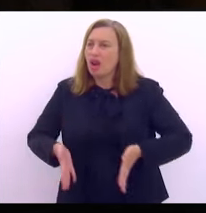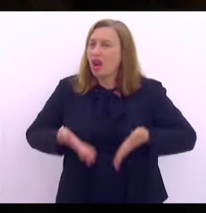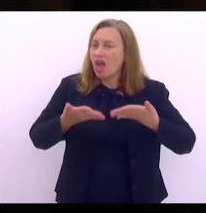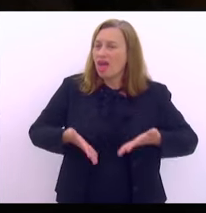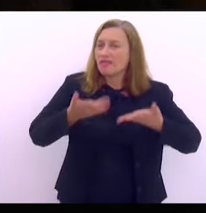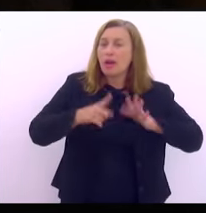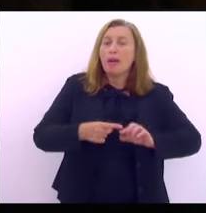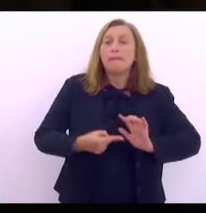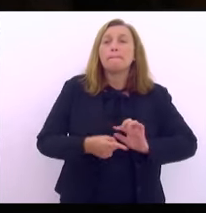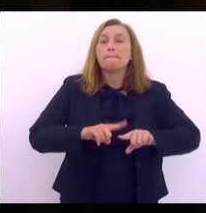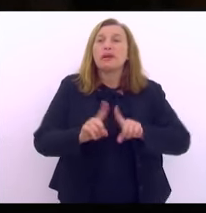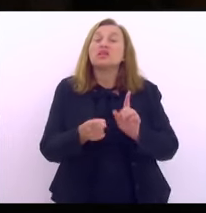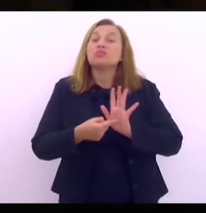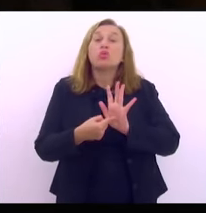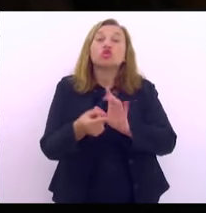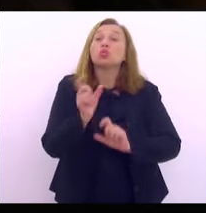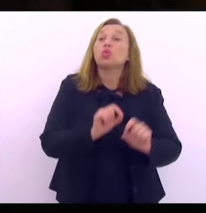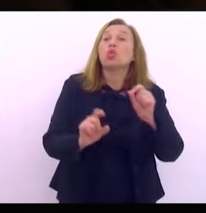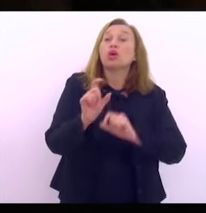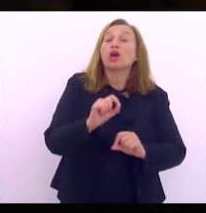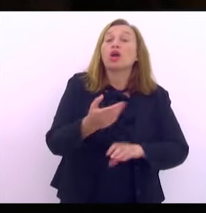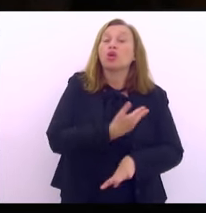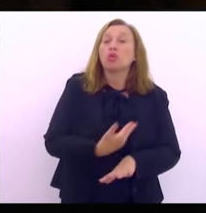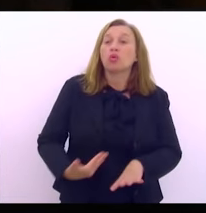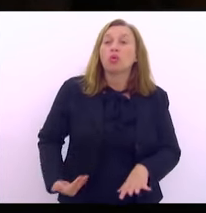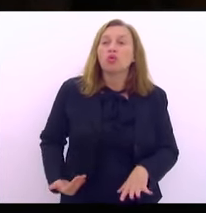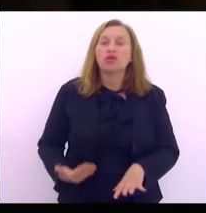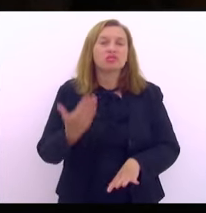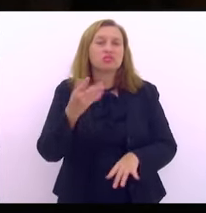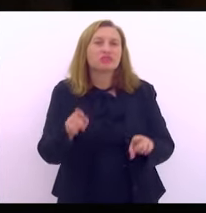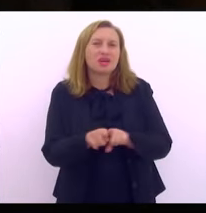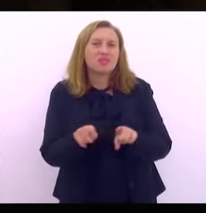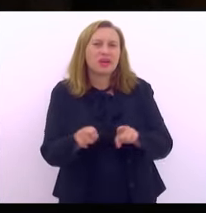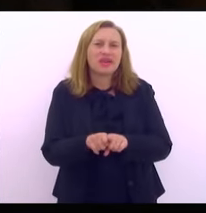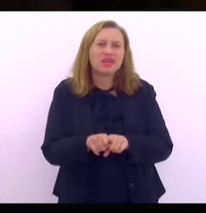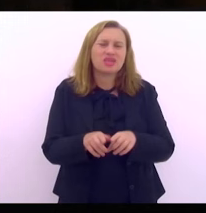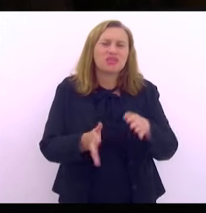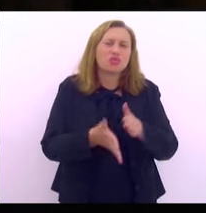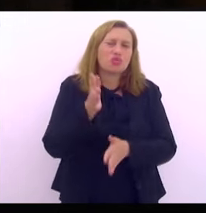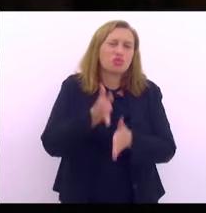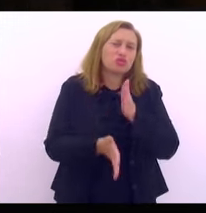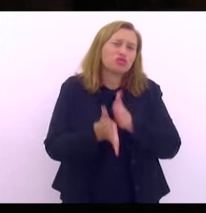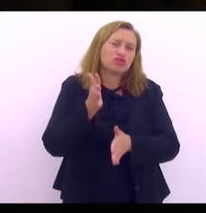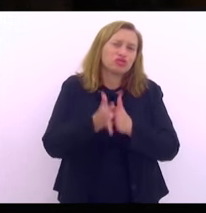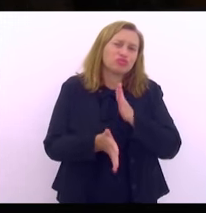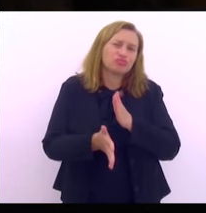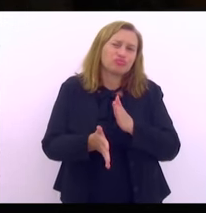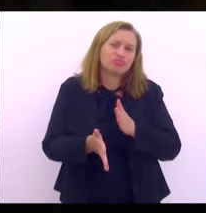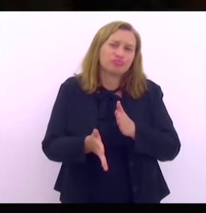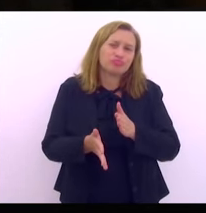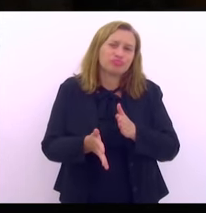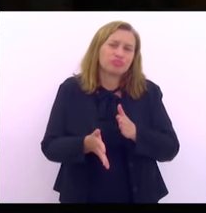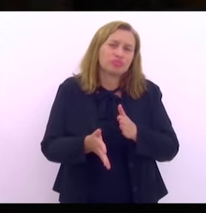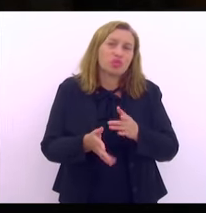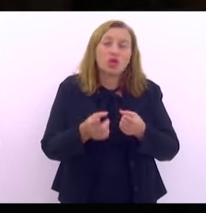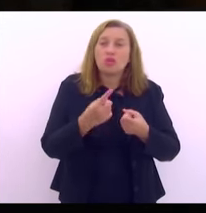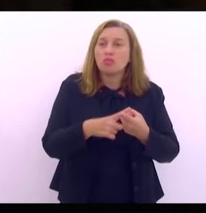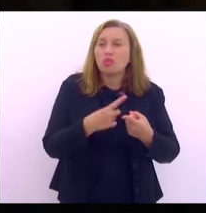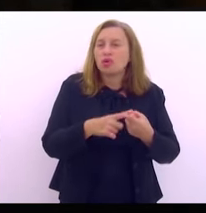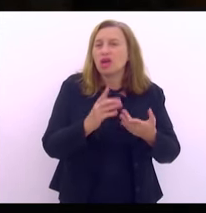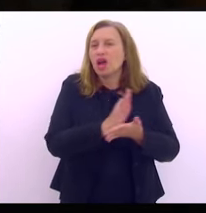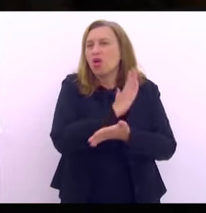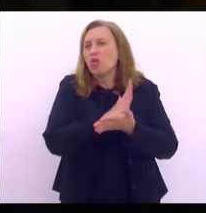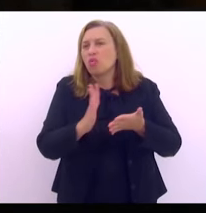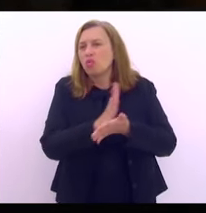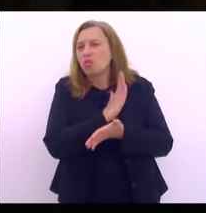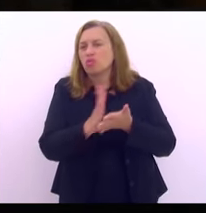seguinte, que o governo também não se entende. E o governo não se entende. Porque